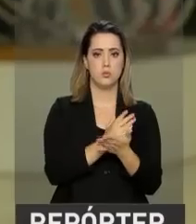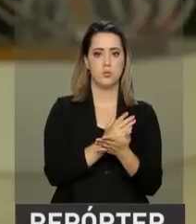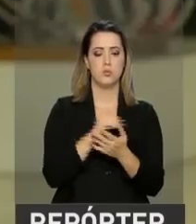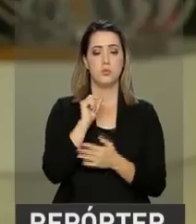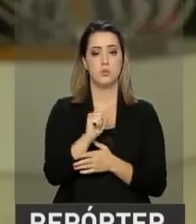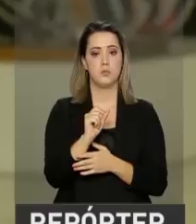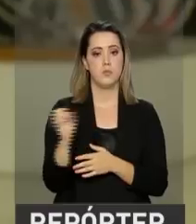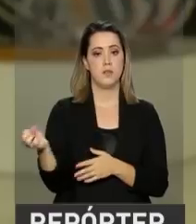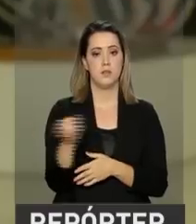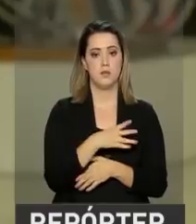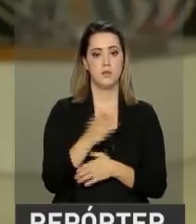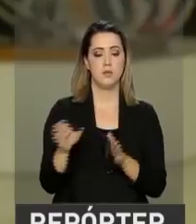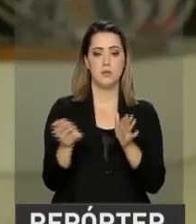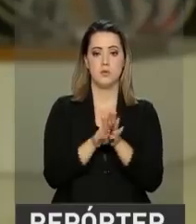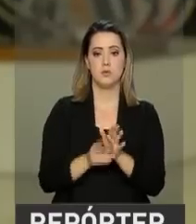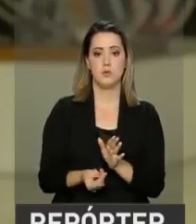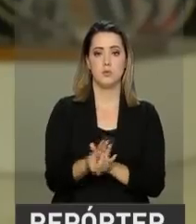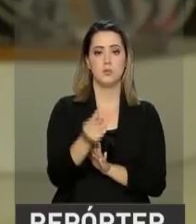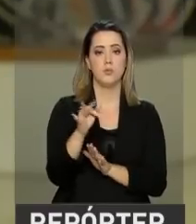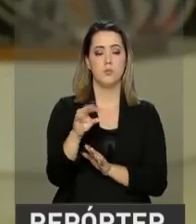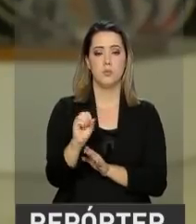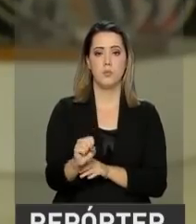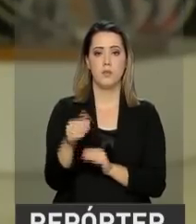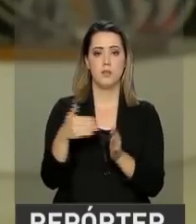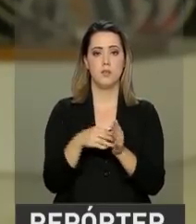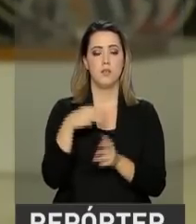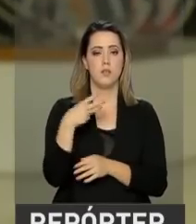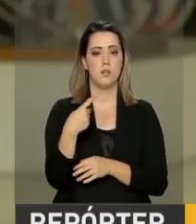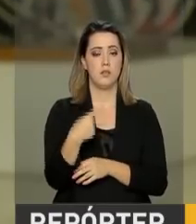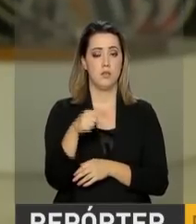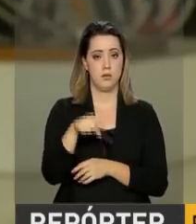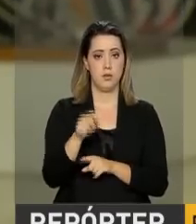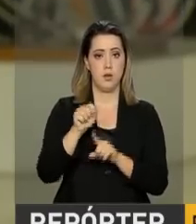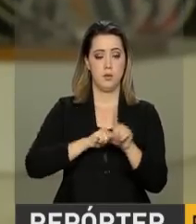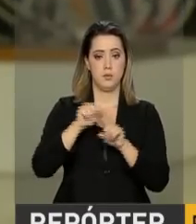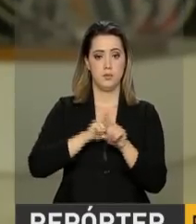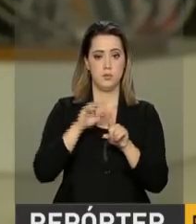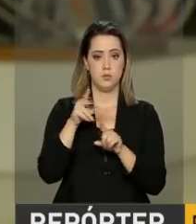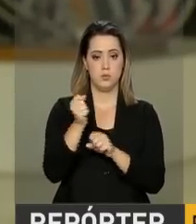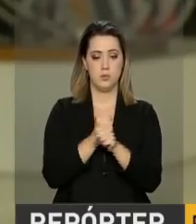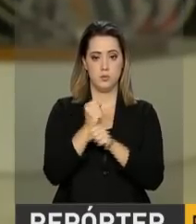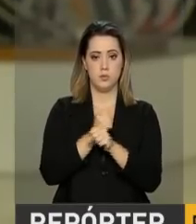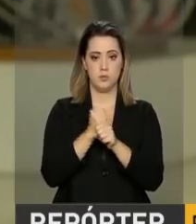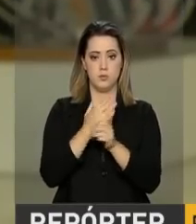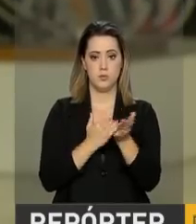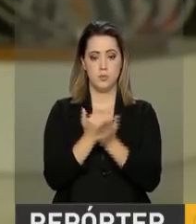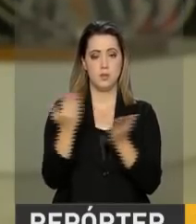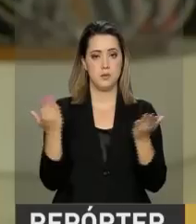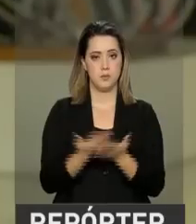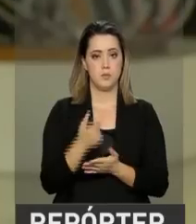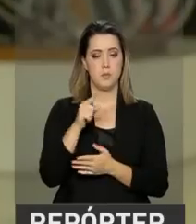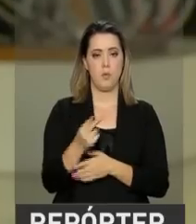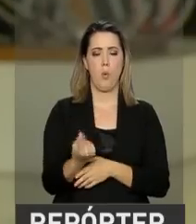a novidade chega nas contas do FGTS até o dia 31 deste mês e vai valer para todos os anos a partir de agora